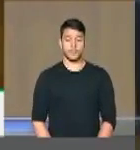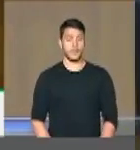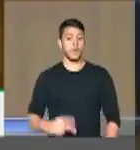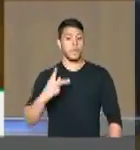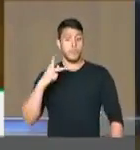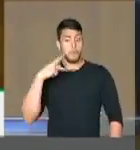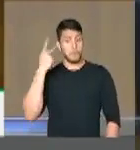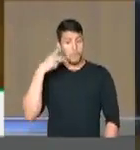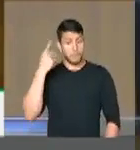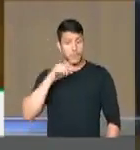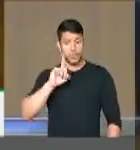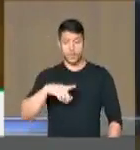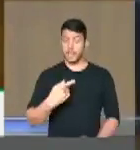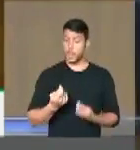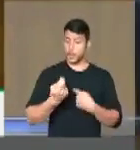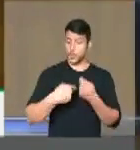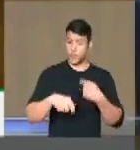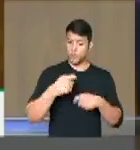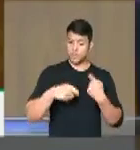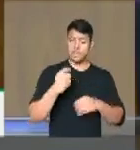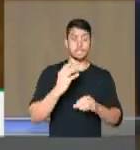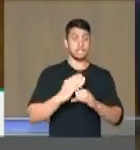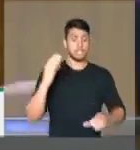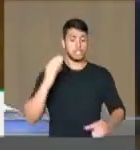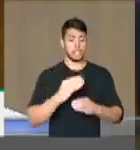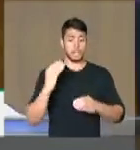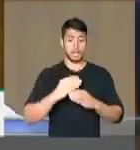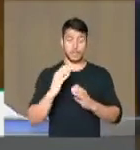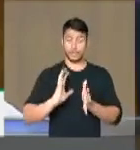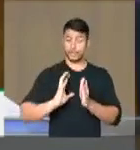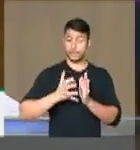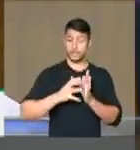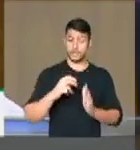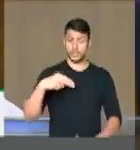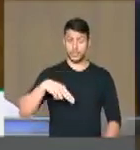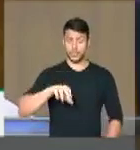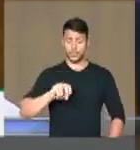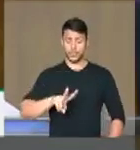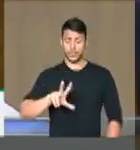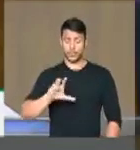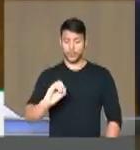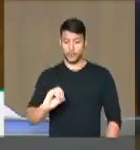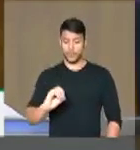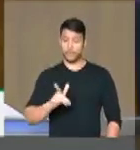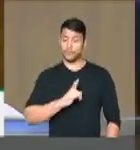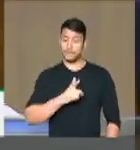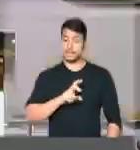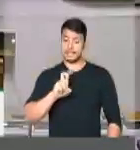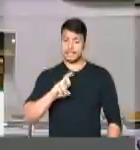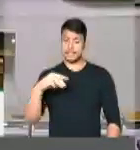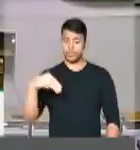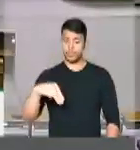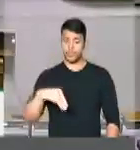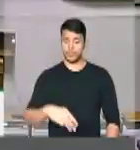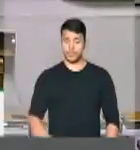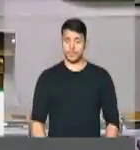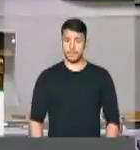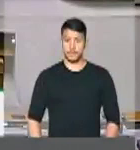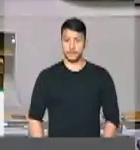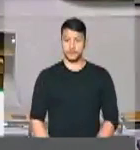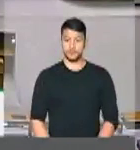político, economista e engenheiro brasileiro filiado ao Partido Novo. Deputado Paulo, o senhor tem 5 minutos.